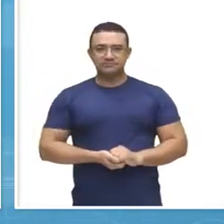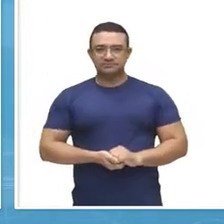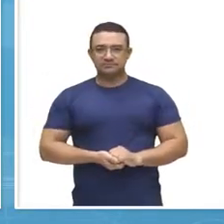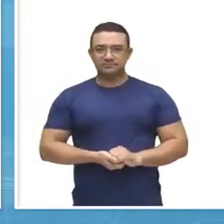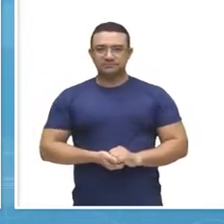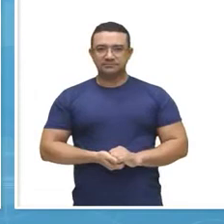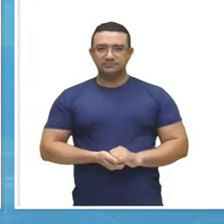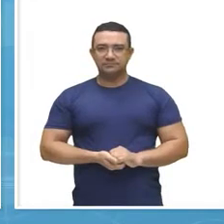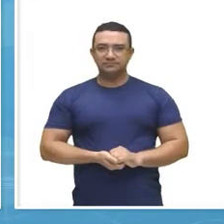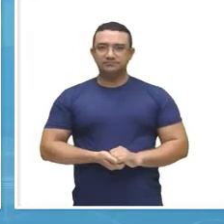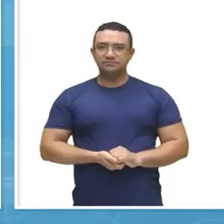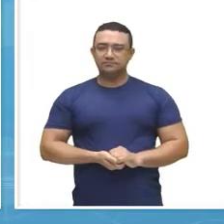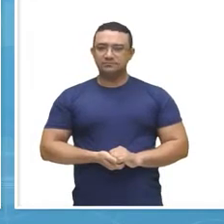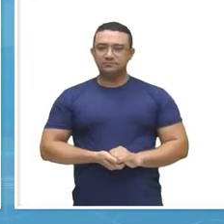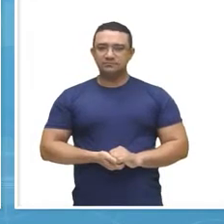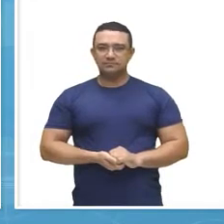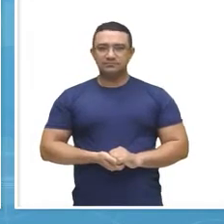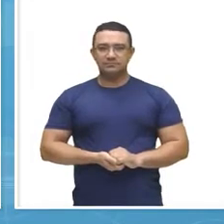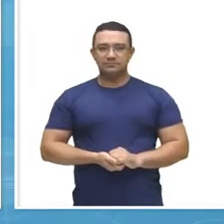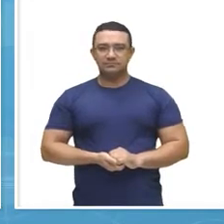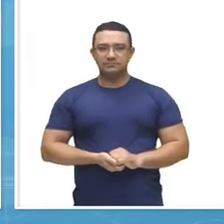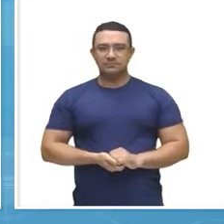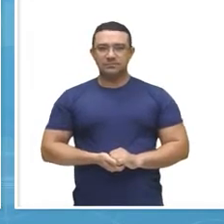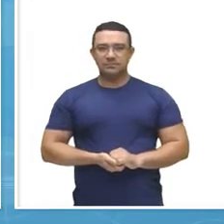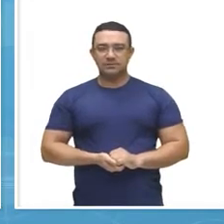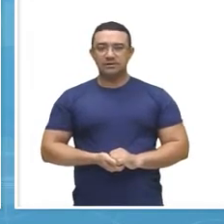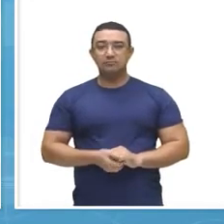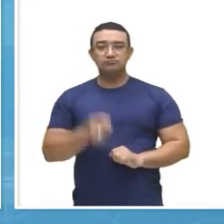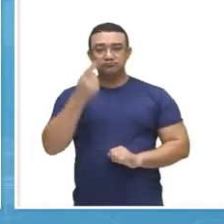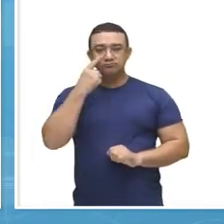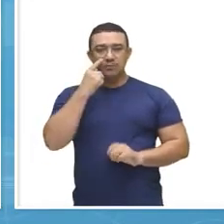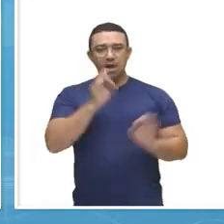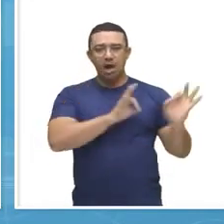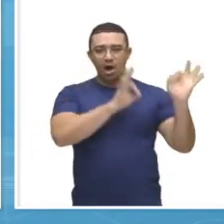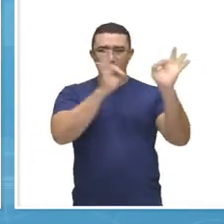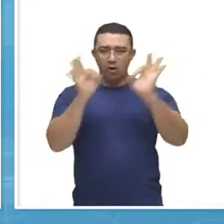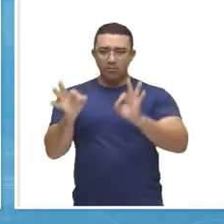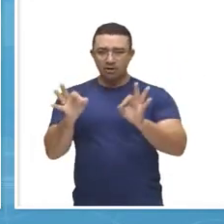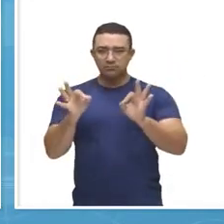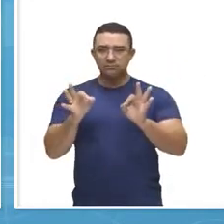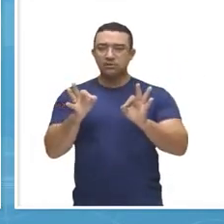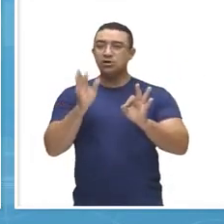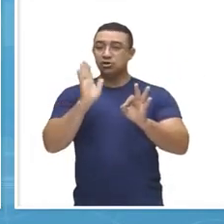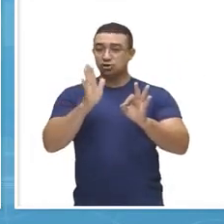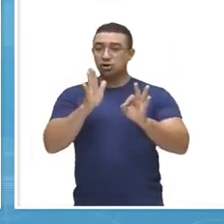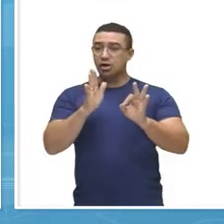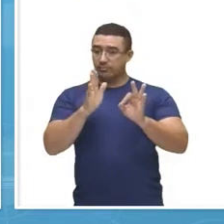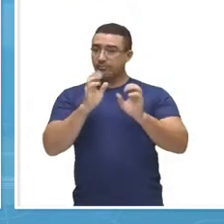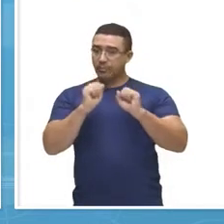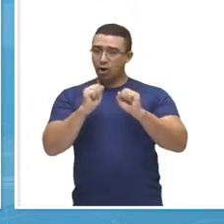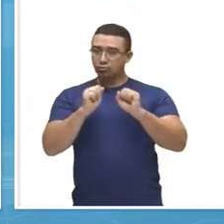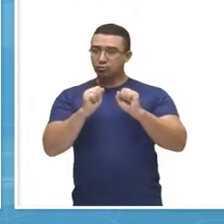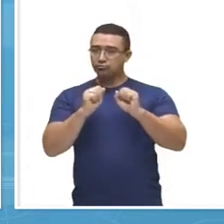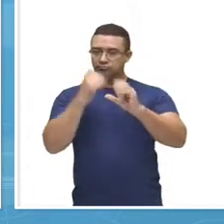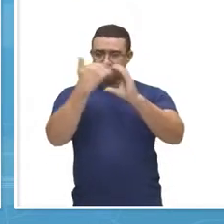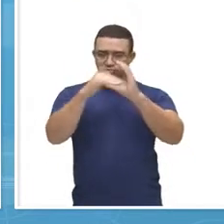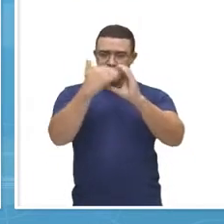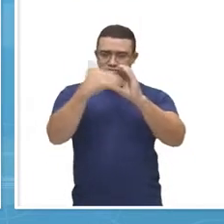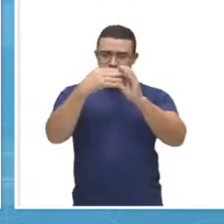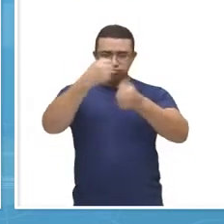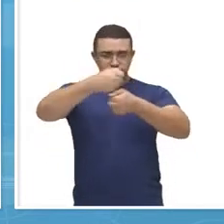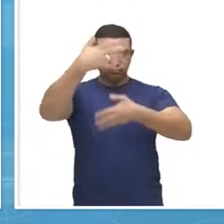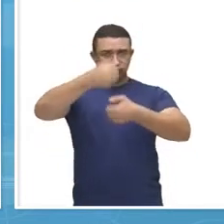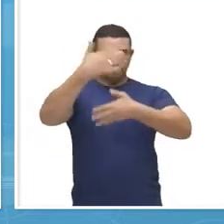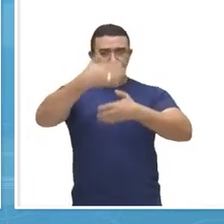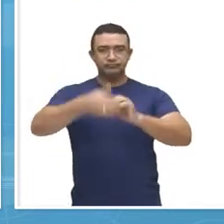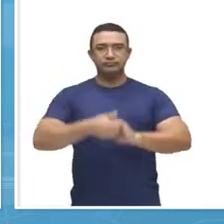Present, só que na forma negativa. Gente, acompanhem comigo aí, já podem colocar as respostas aí no chat também, tá? Olha só, nós temos,